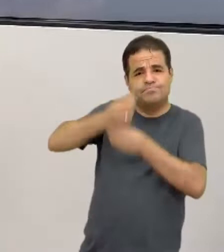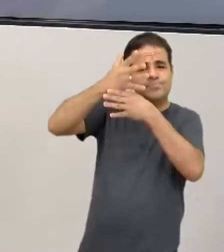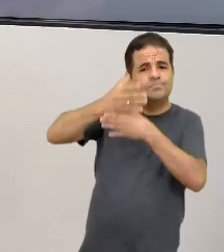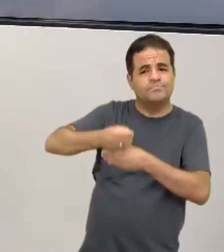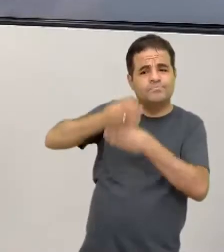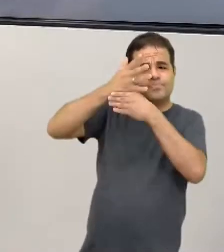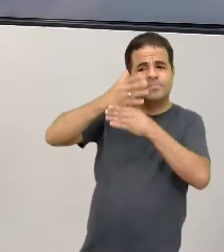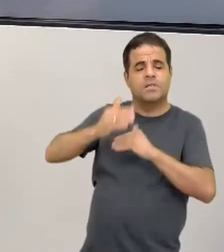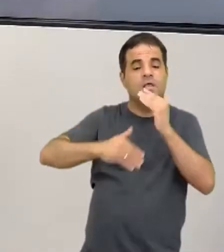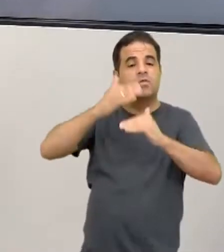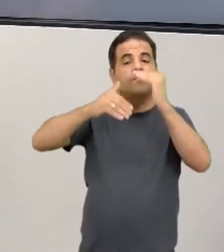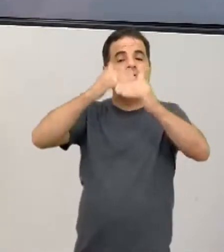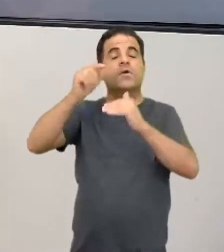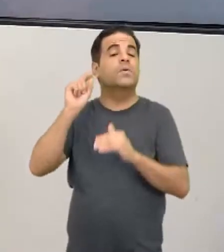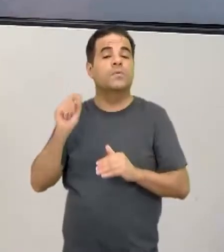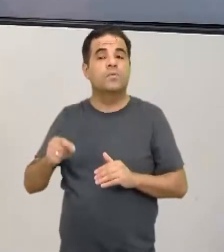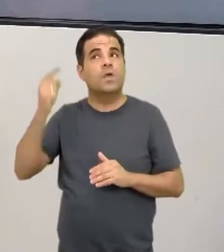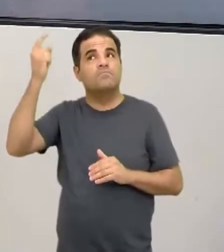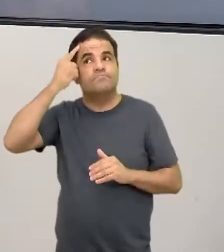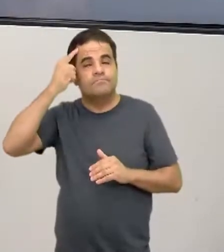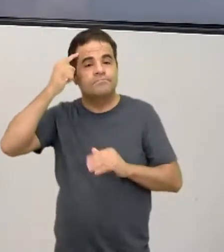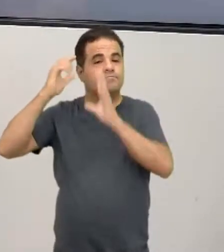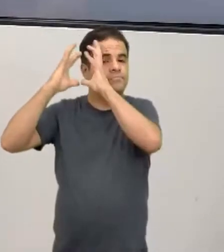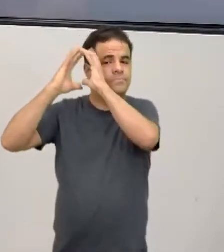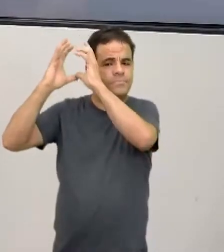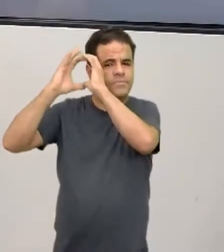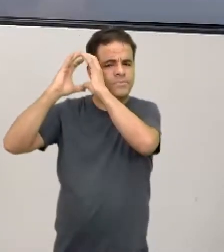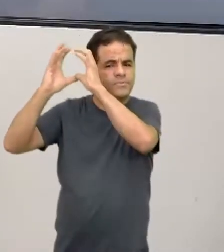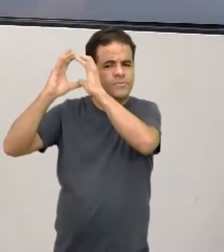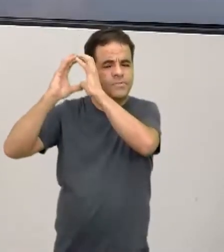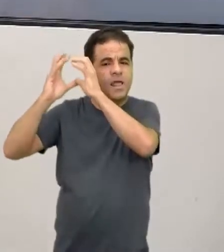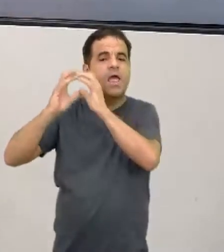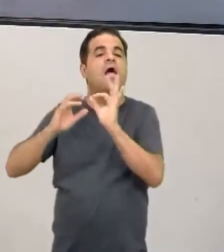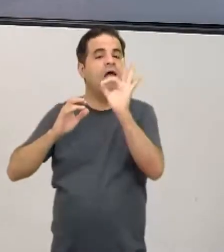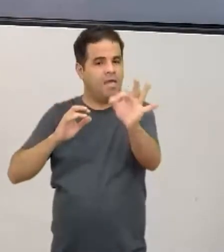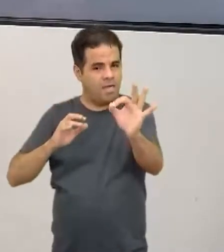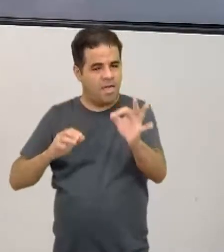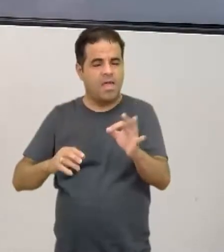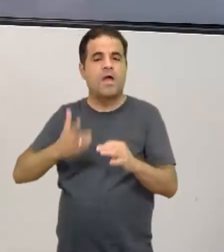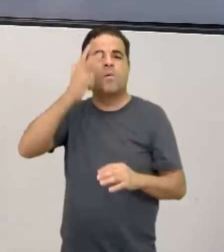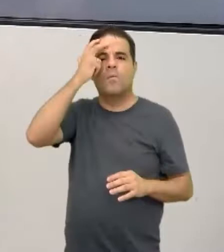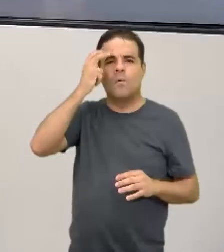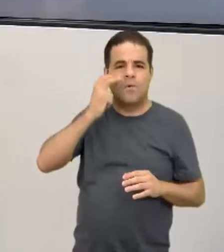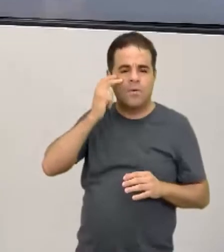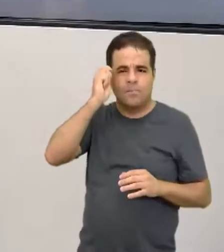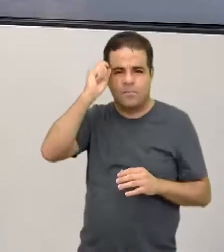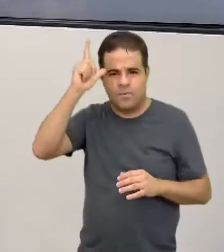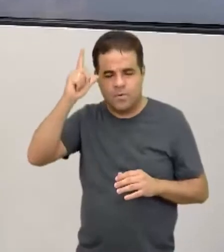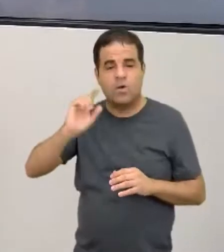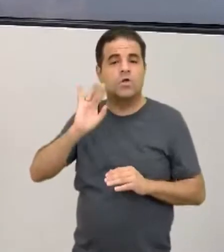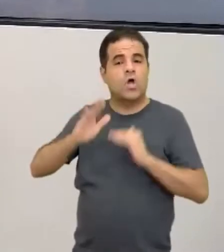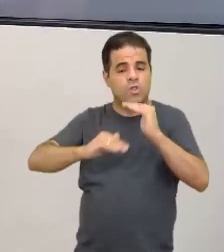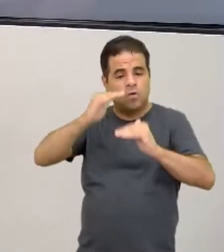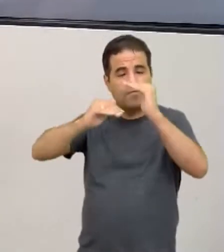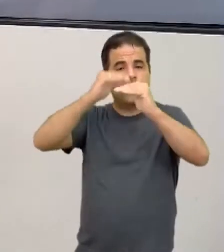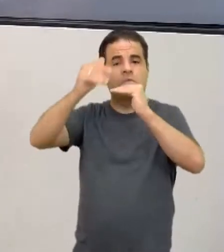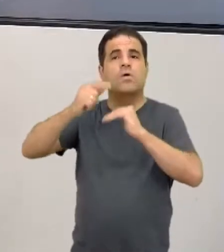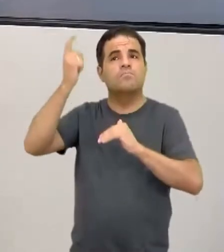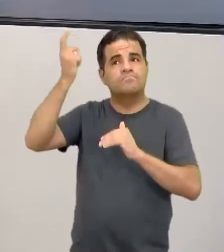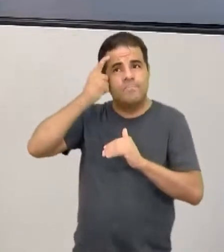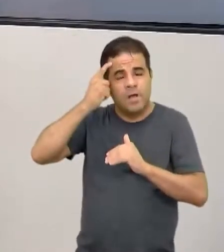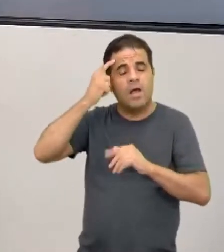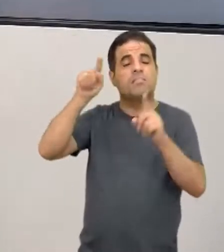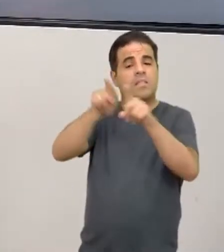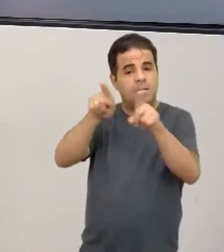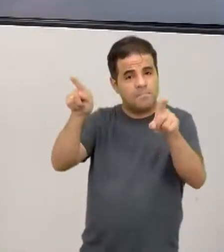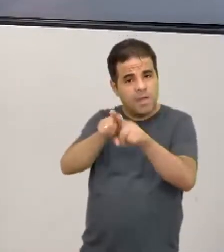era o desenvolvimento do crânio. Desenvolvimento exato da cultura. Não só o desenvolvimento do crânio,